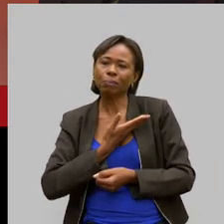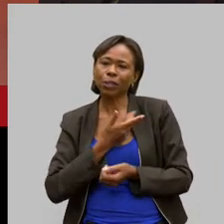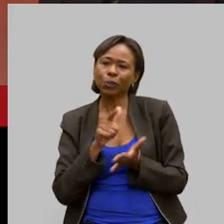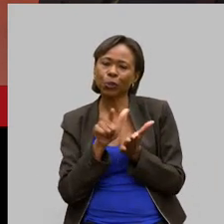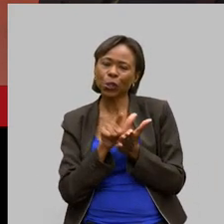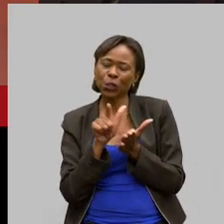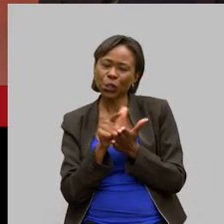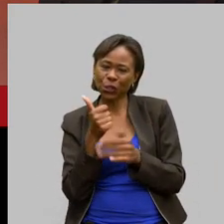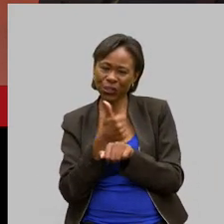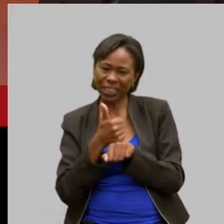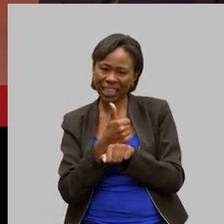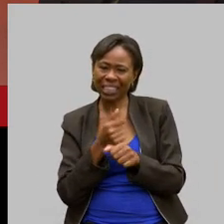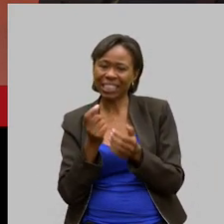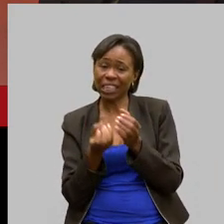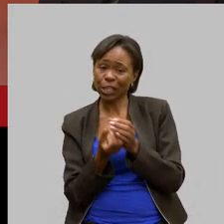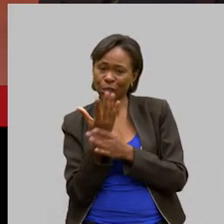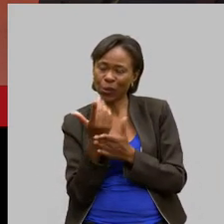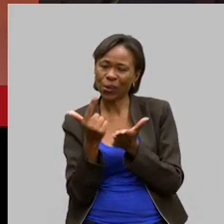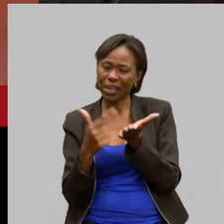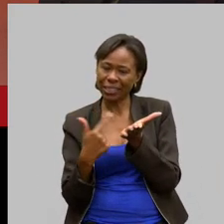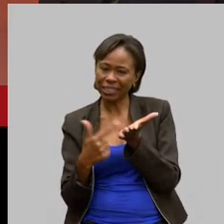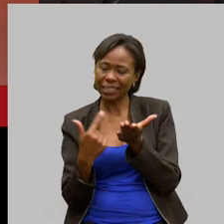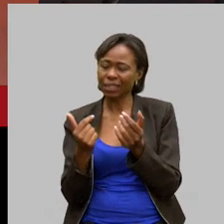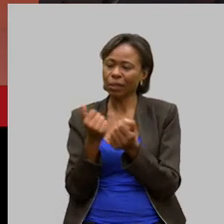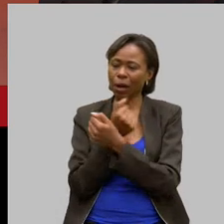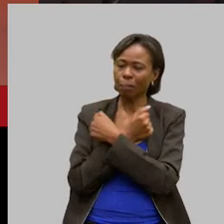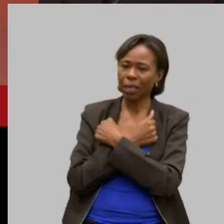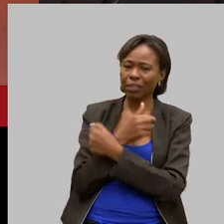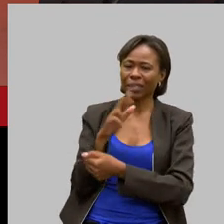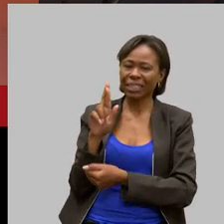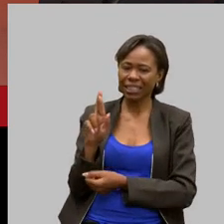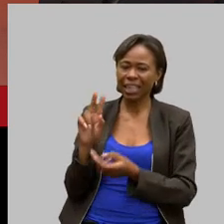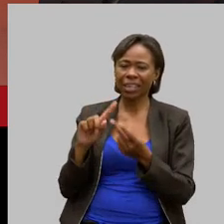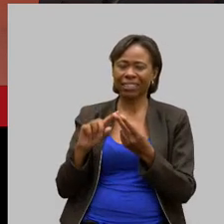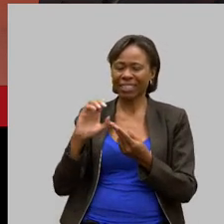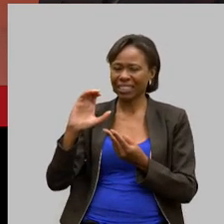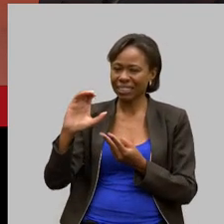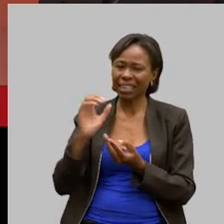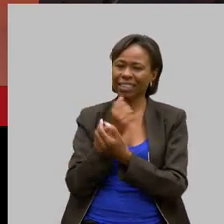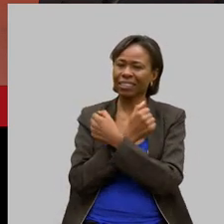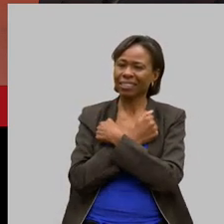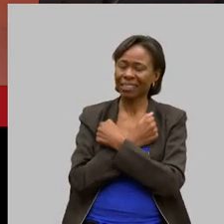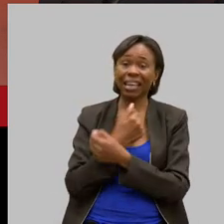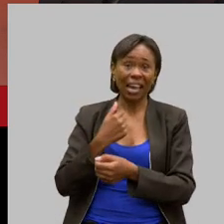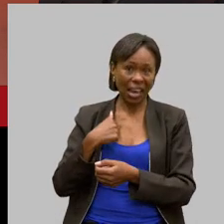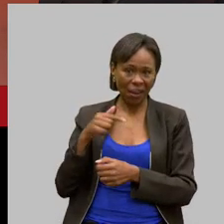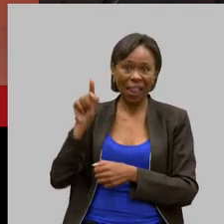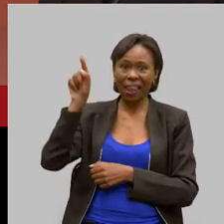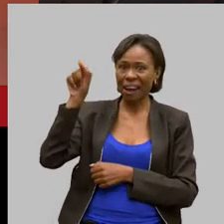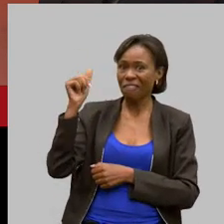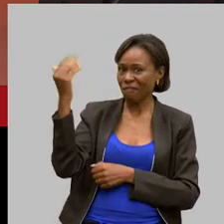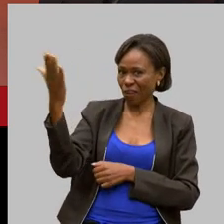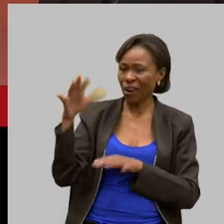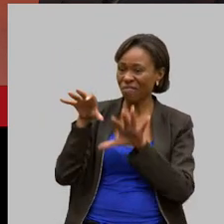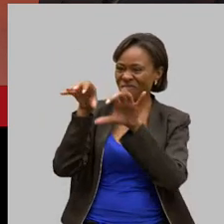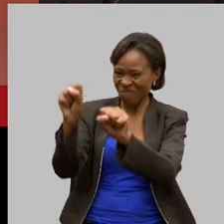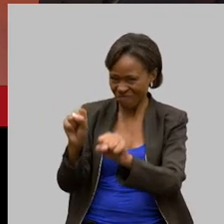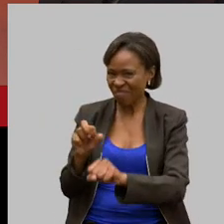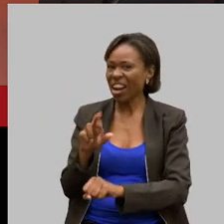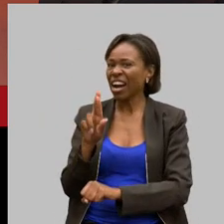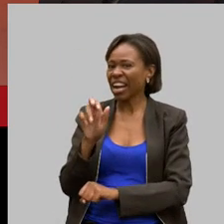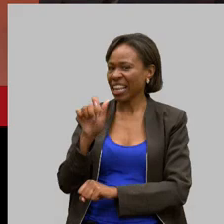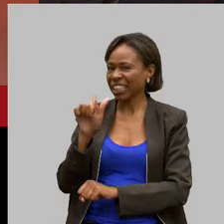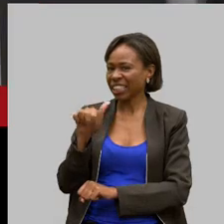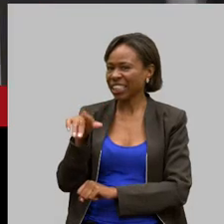criou esse livro Dá um abraço no Reginaldo Dá um abraço no Cristiano já já agarrei o Reginaldo ali fora tá antes dele ir embora para